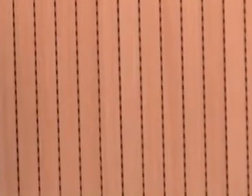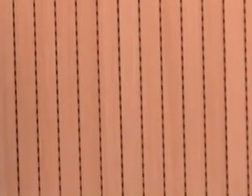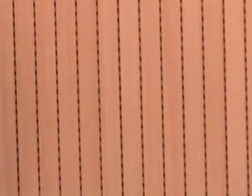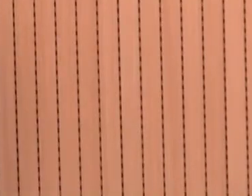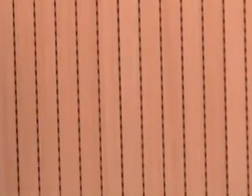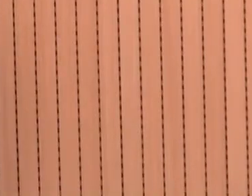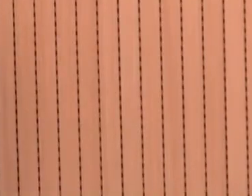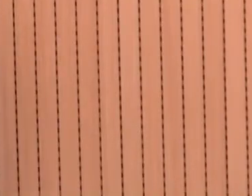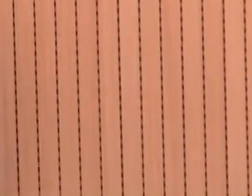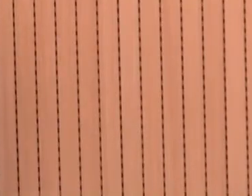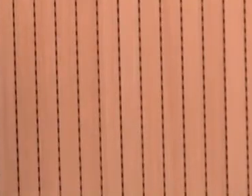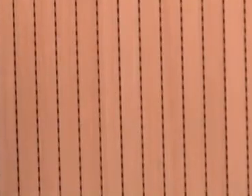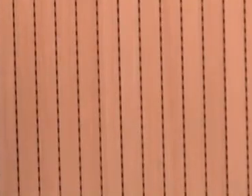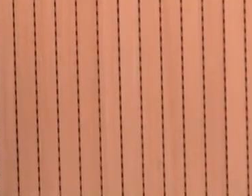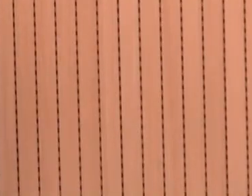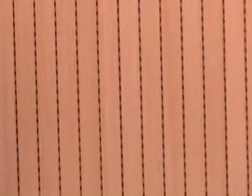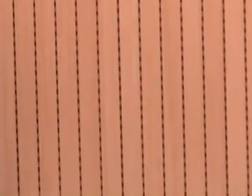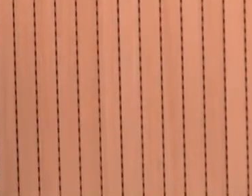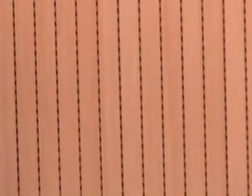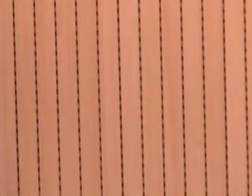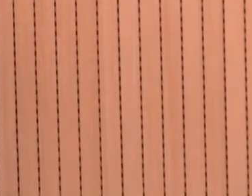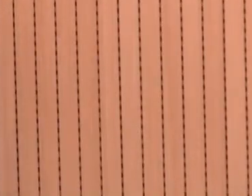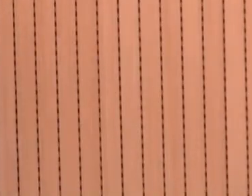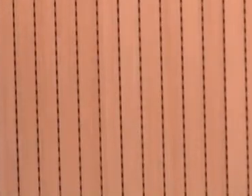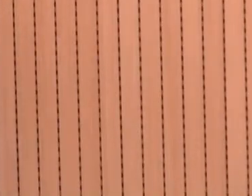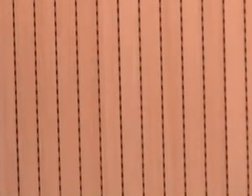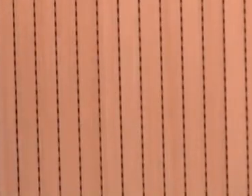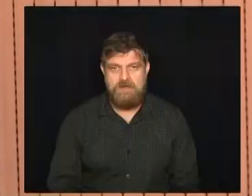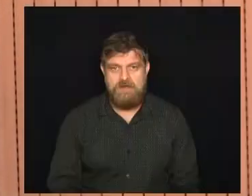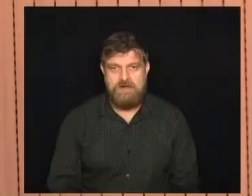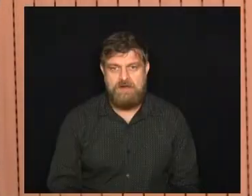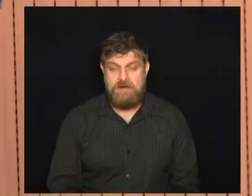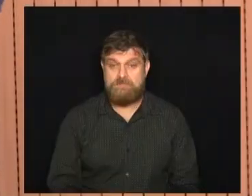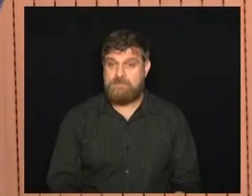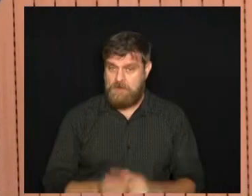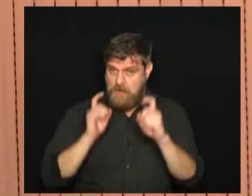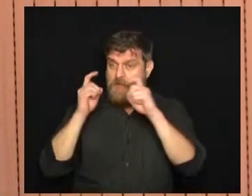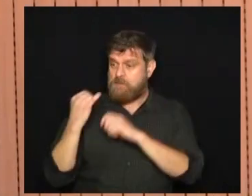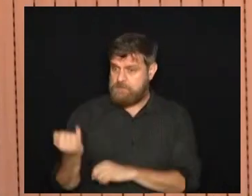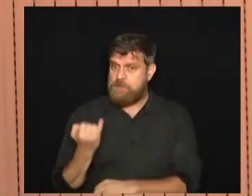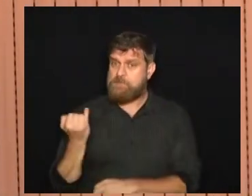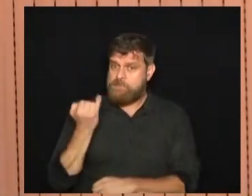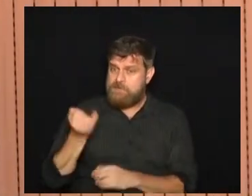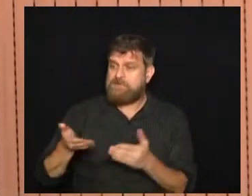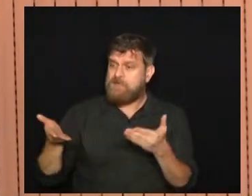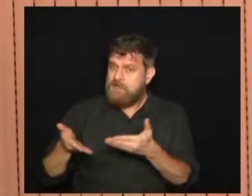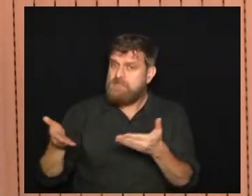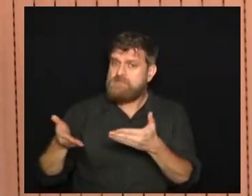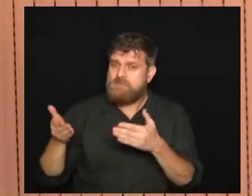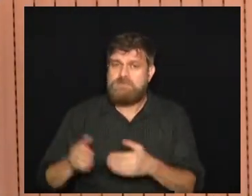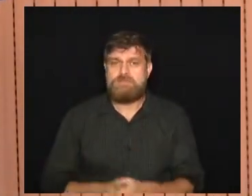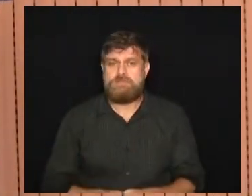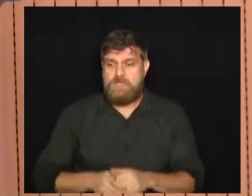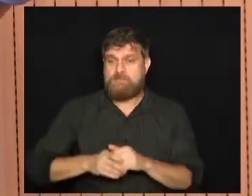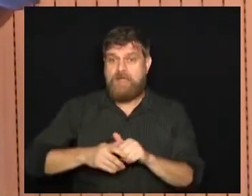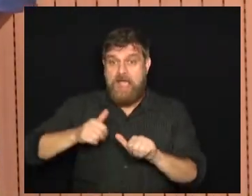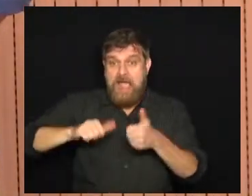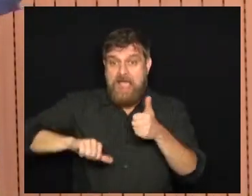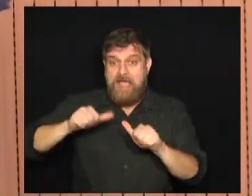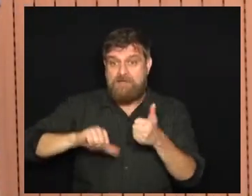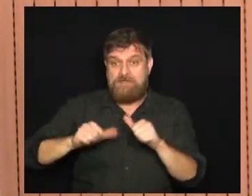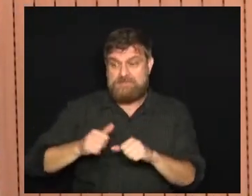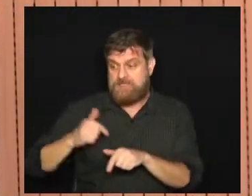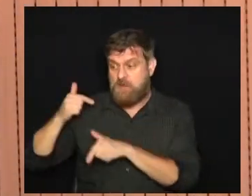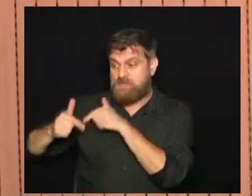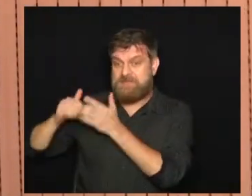reduzida. Estou aqui com o presidente dessa comissão, que hoje fez uma reunião importante, né, o vereador, que fez uma avaliação aí do trabalho